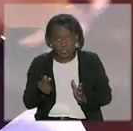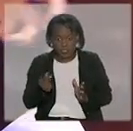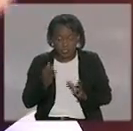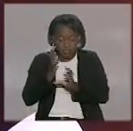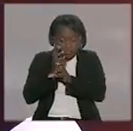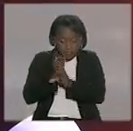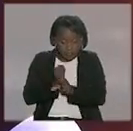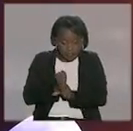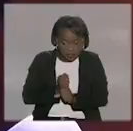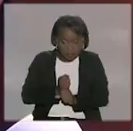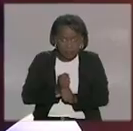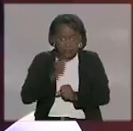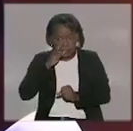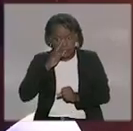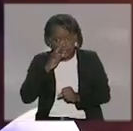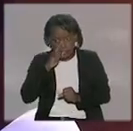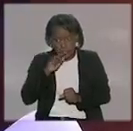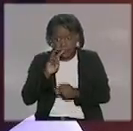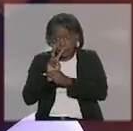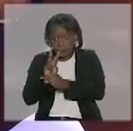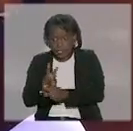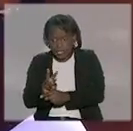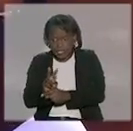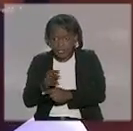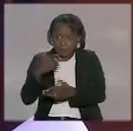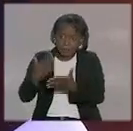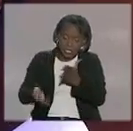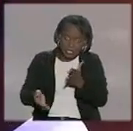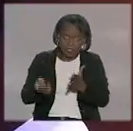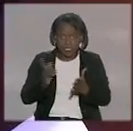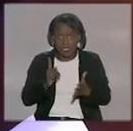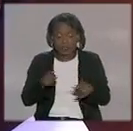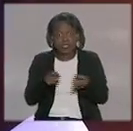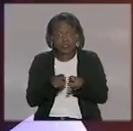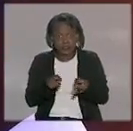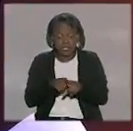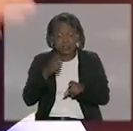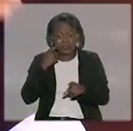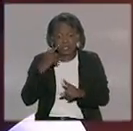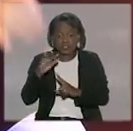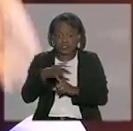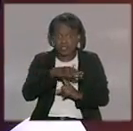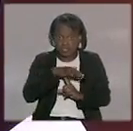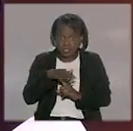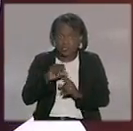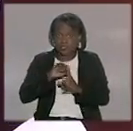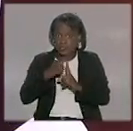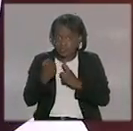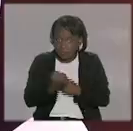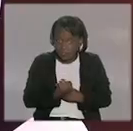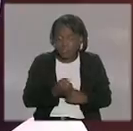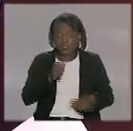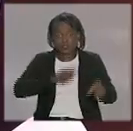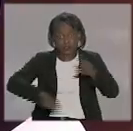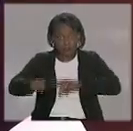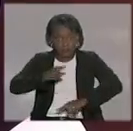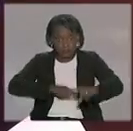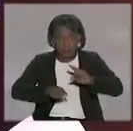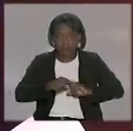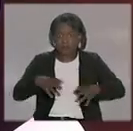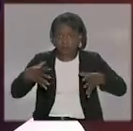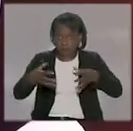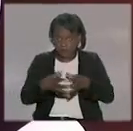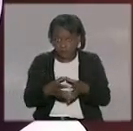você calcular o seu risco em si do cliente, você contempla as questões sociais, ambientais e de